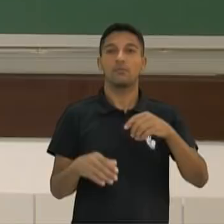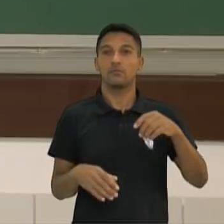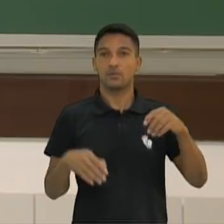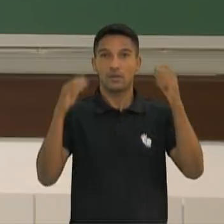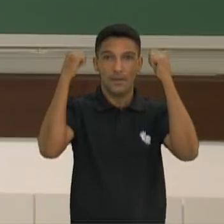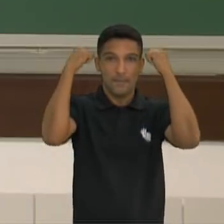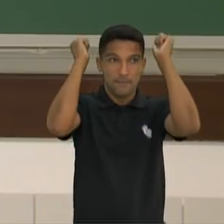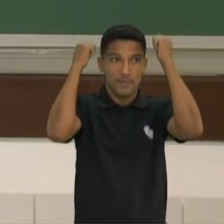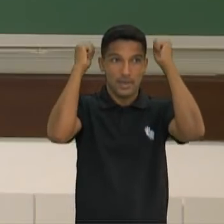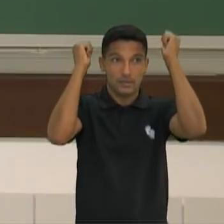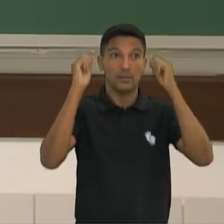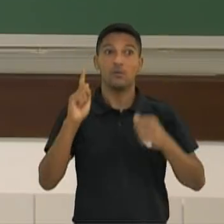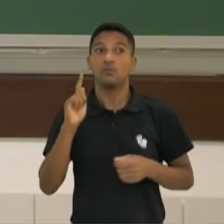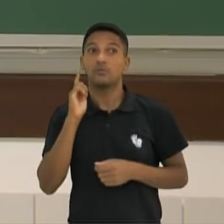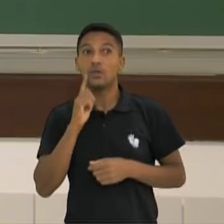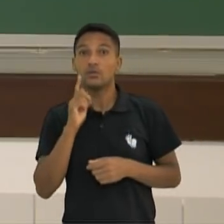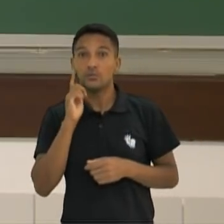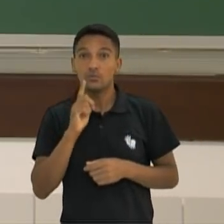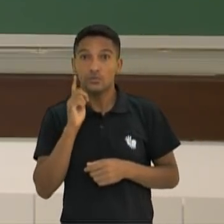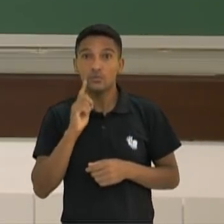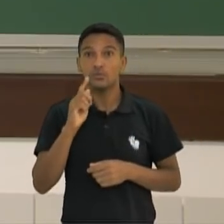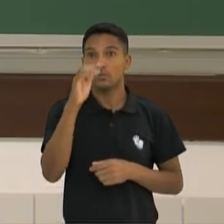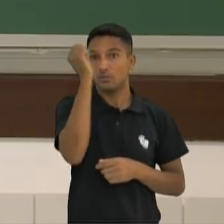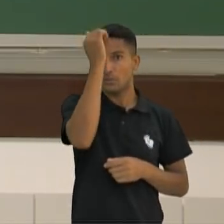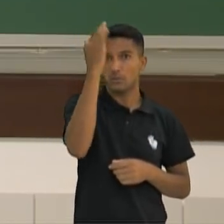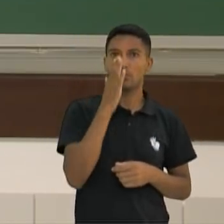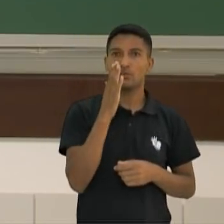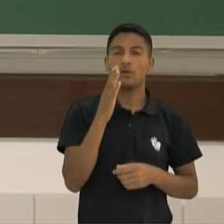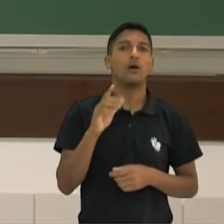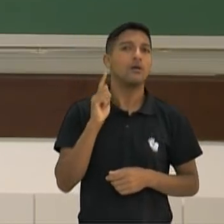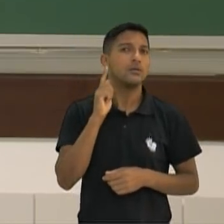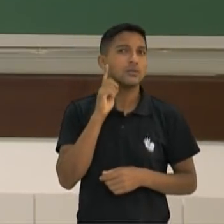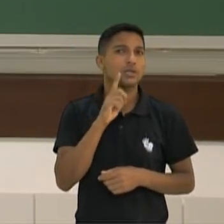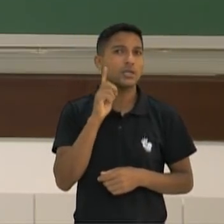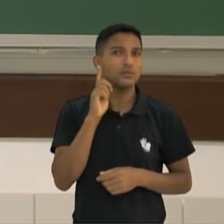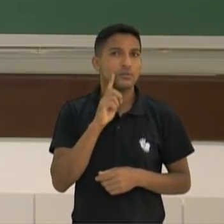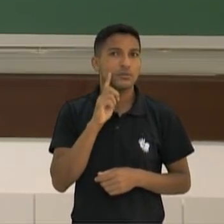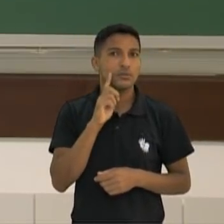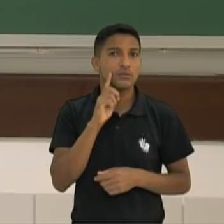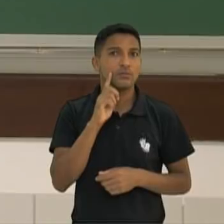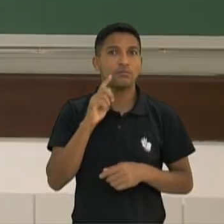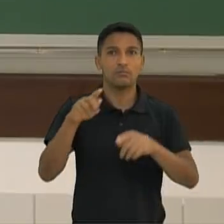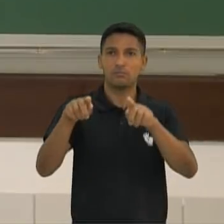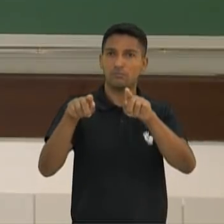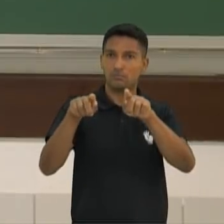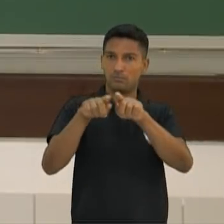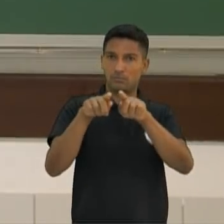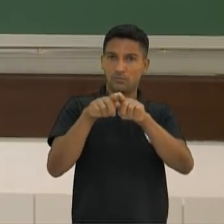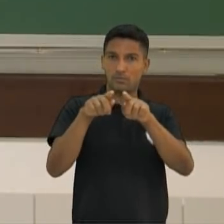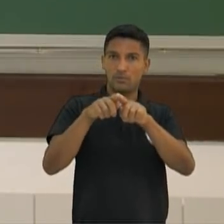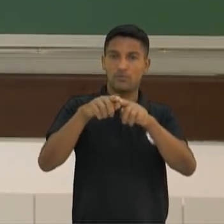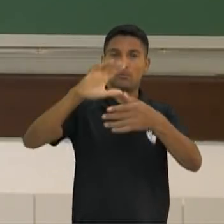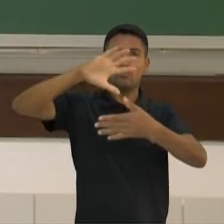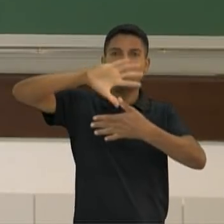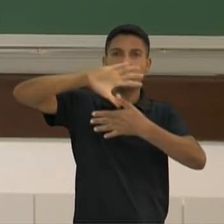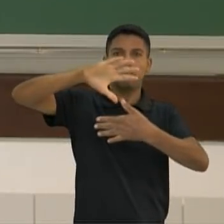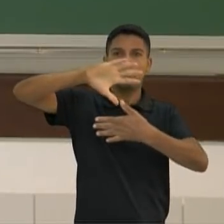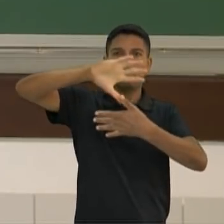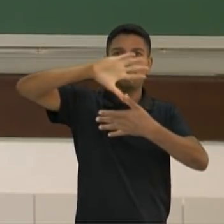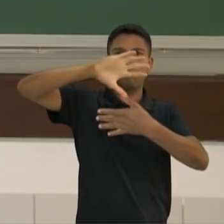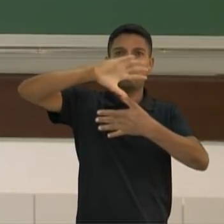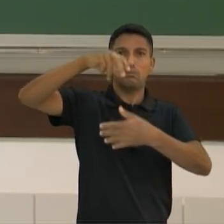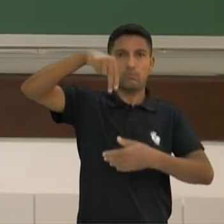E nós vimos na aula passada que Estados Unidos pertence à América Anglo-Saxônica. Por isso marcamos a alternativa